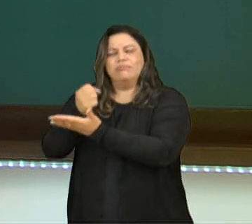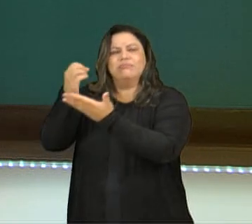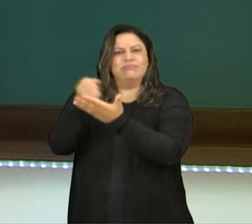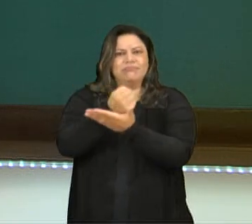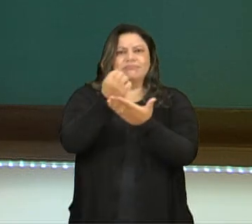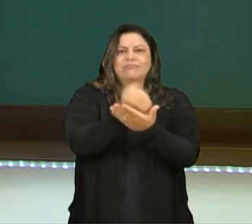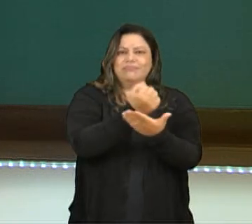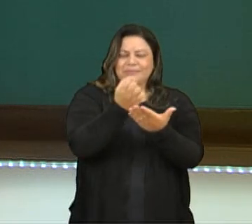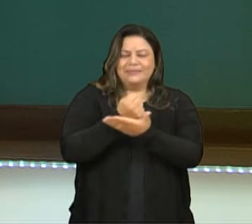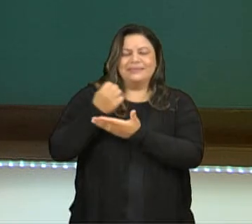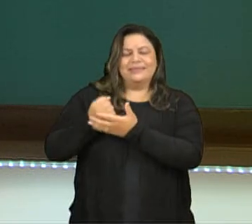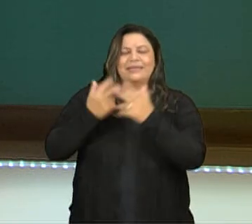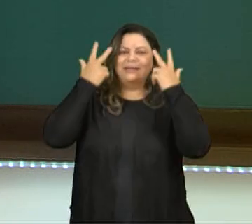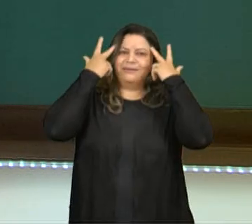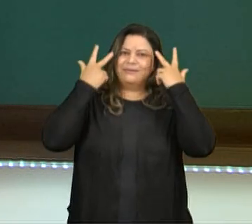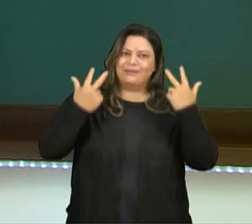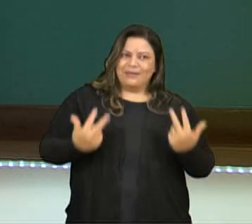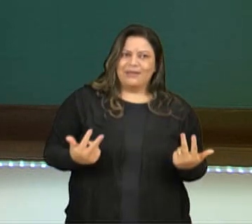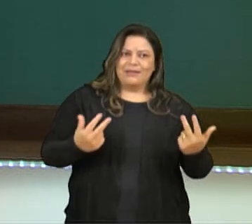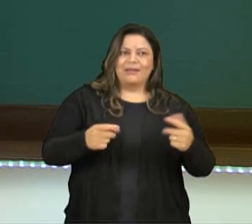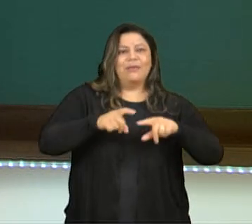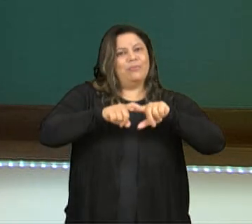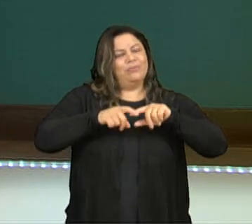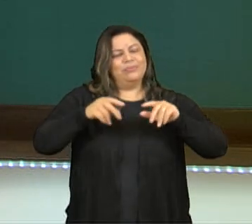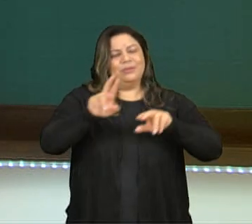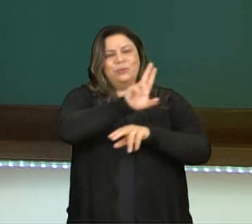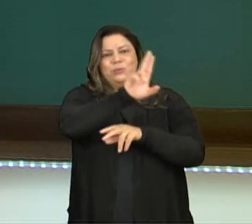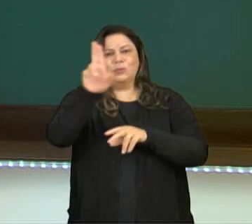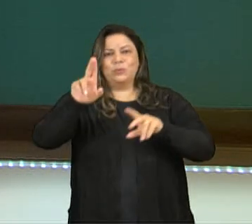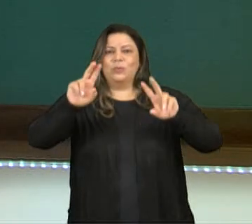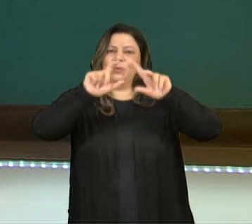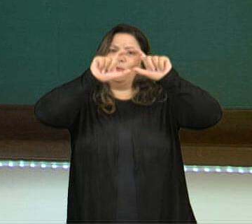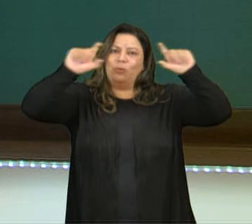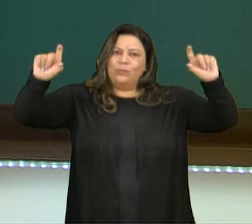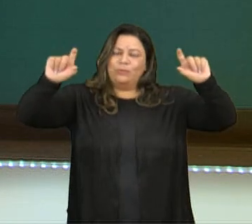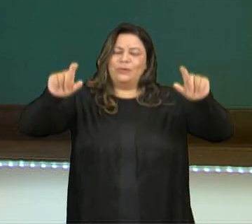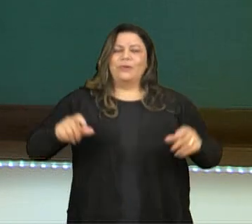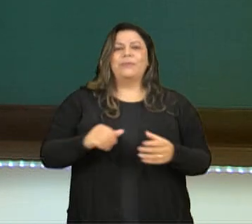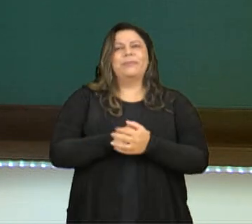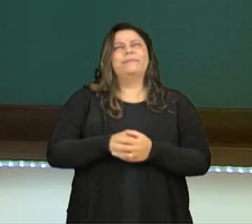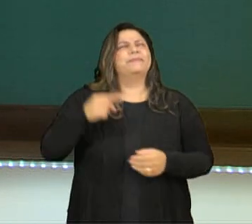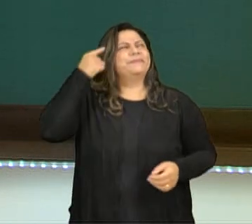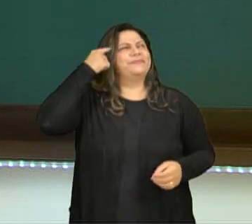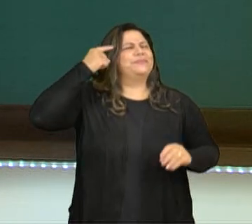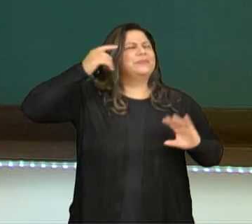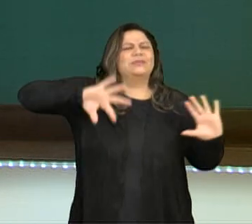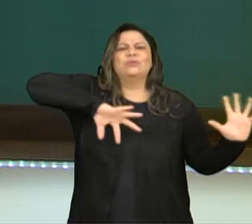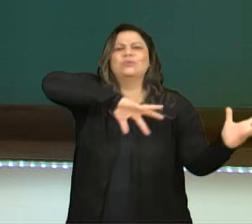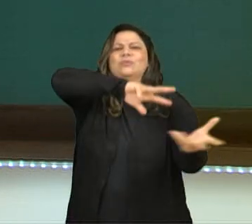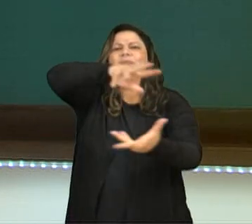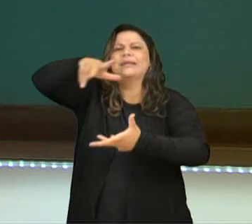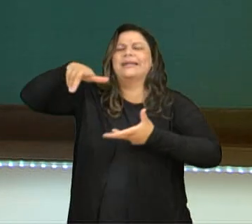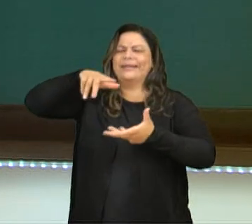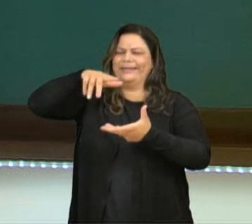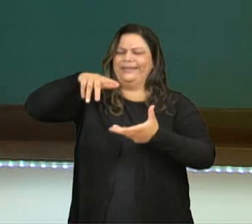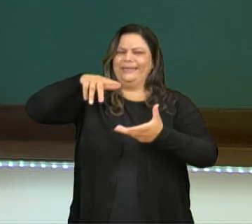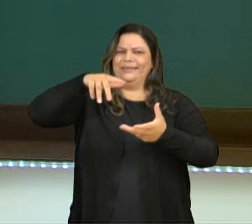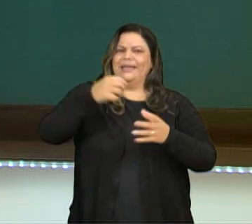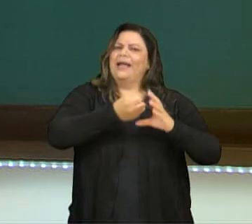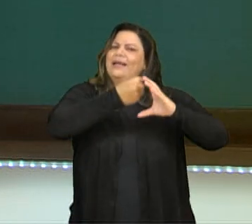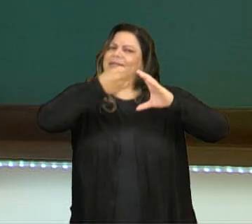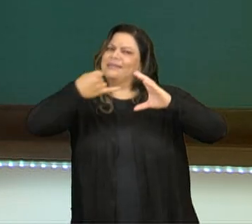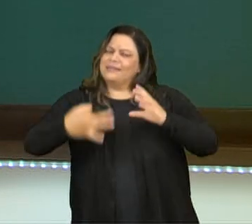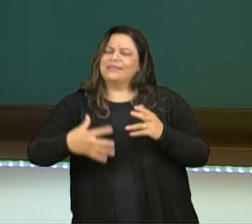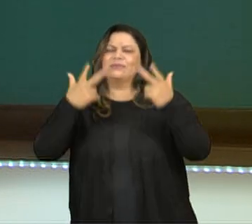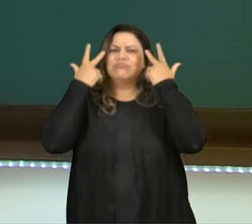natural. Então, por isso, recurso natural. Quando eu penso no planeta Terra, nas características